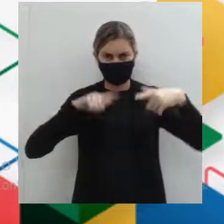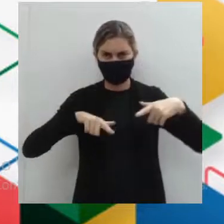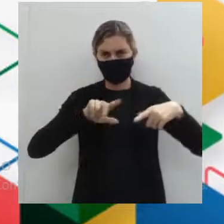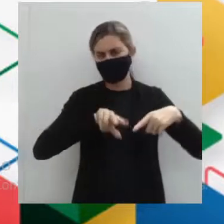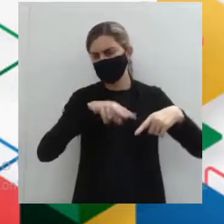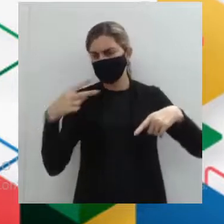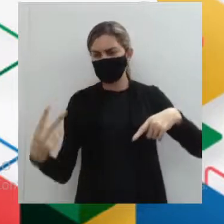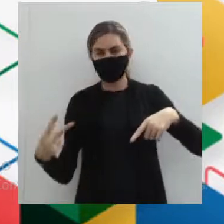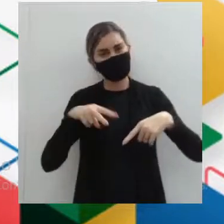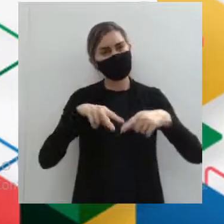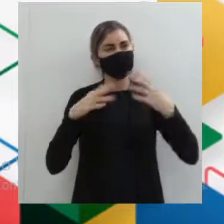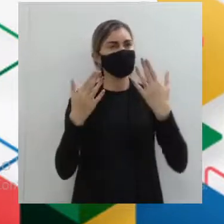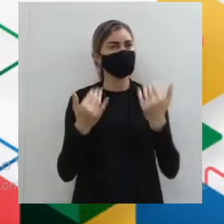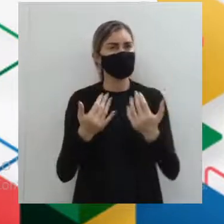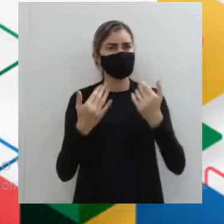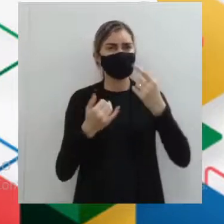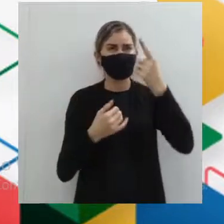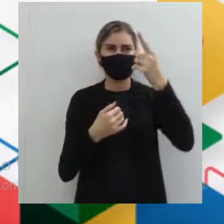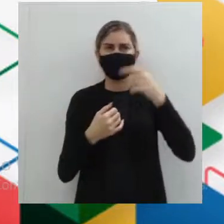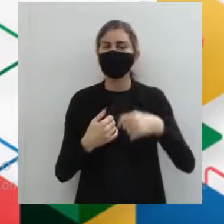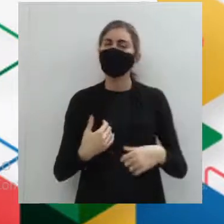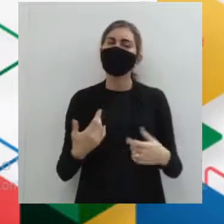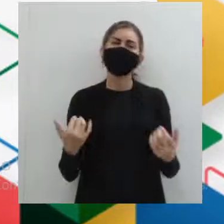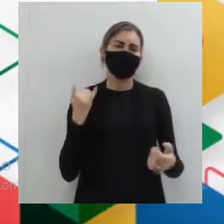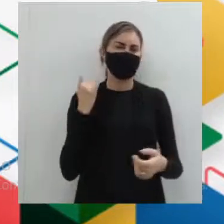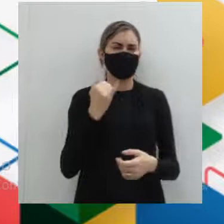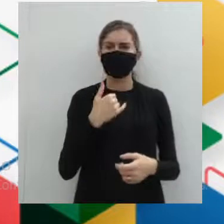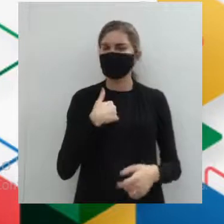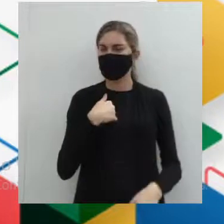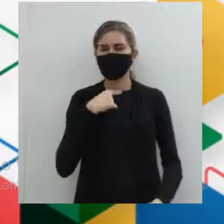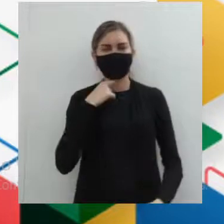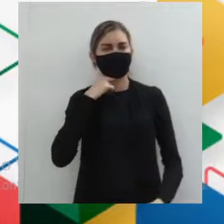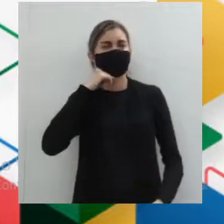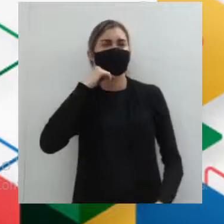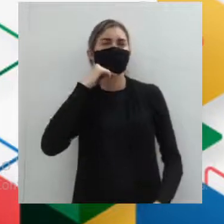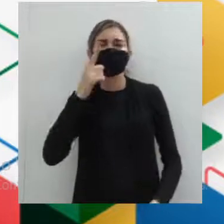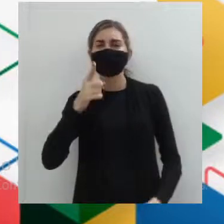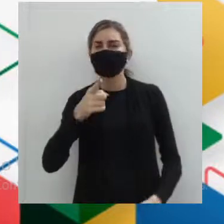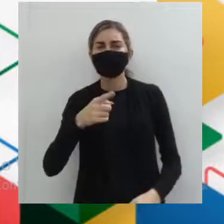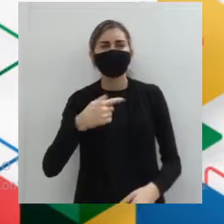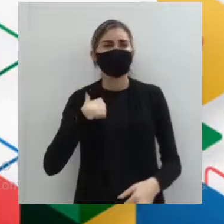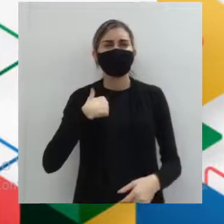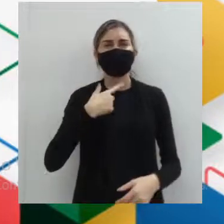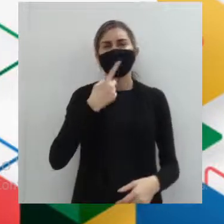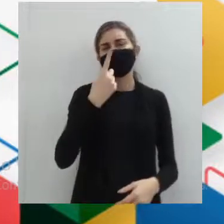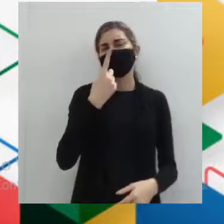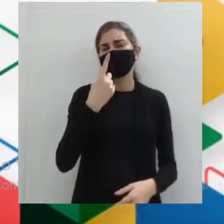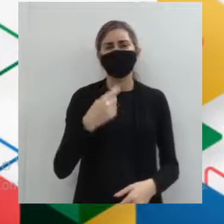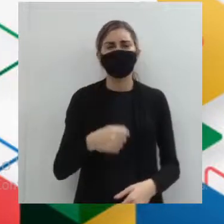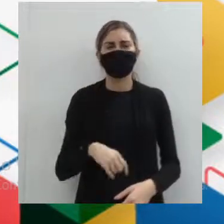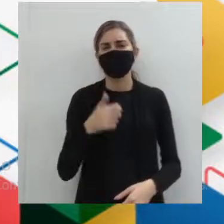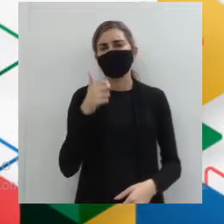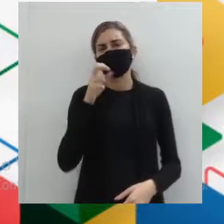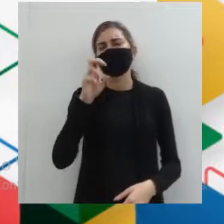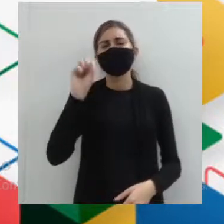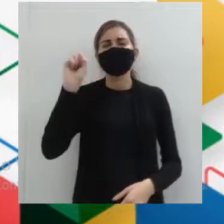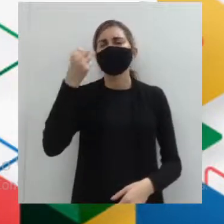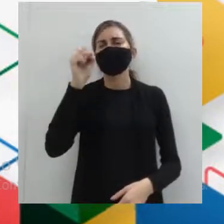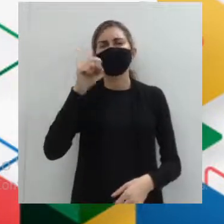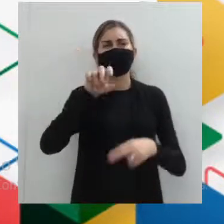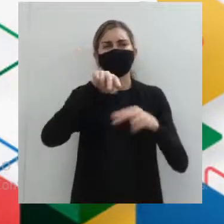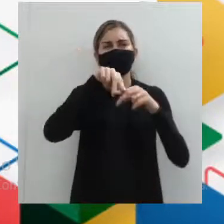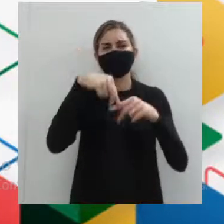o outro? Esse jovem está num grau que eu vou dizer para você que eu não consigo nem ficar vamos supor, uns 15 segundos